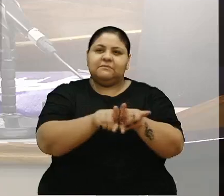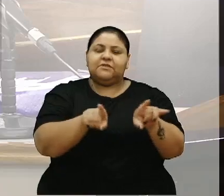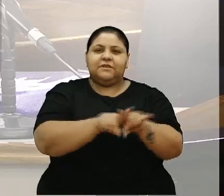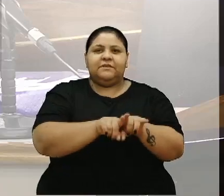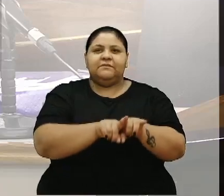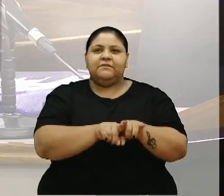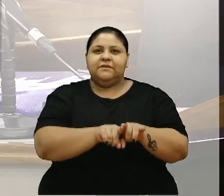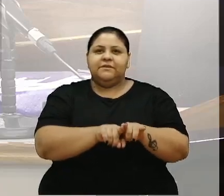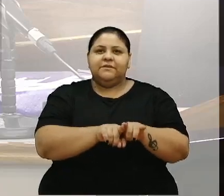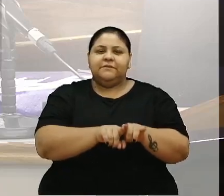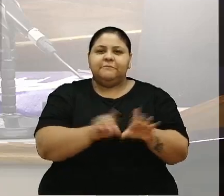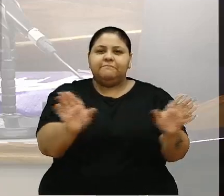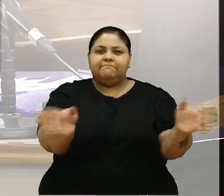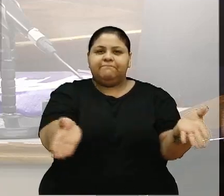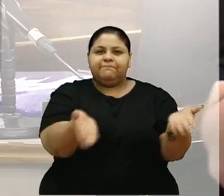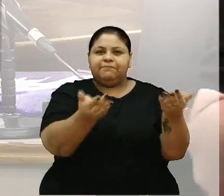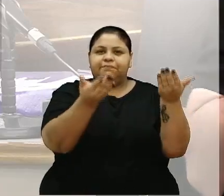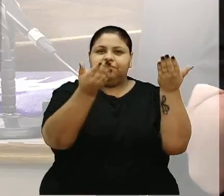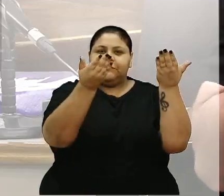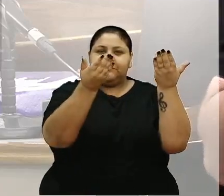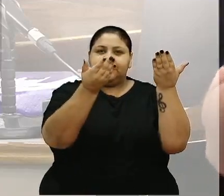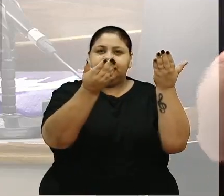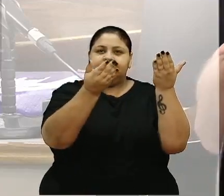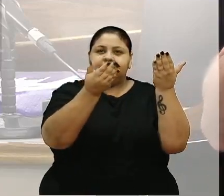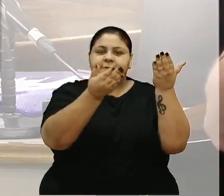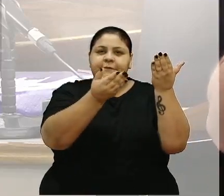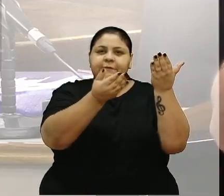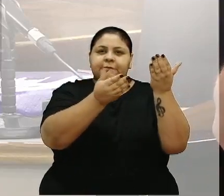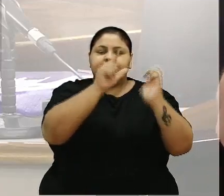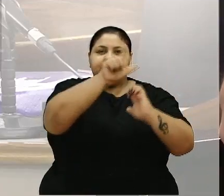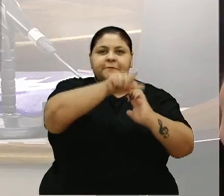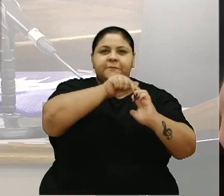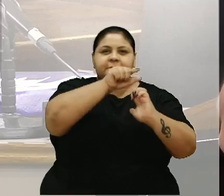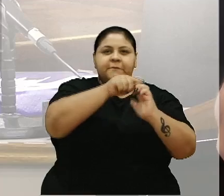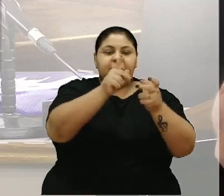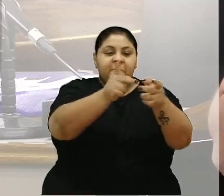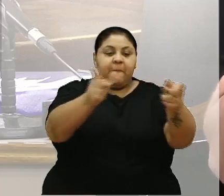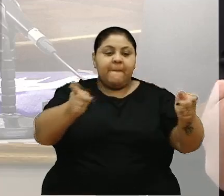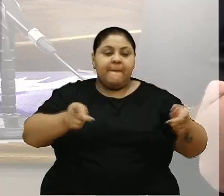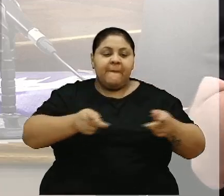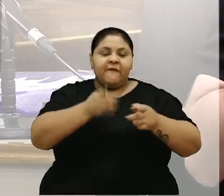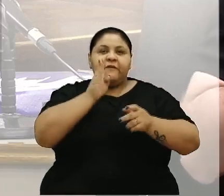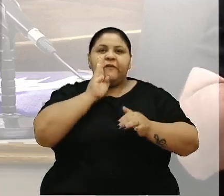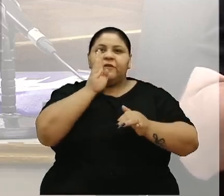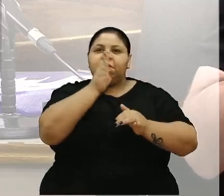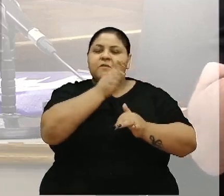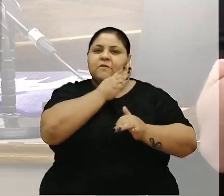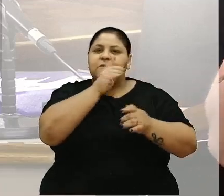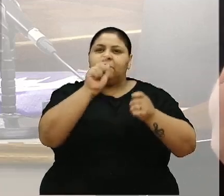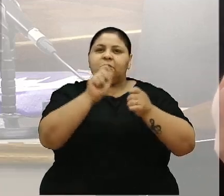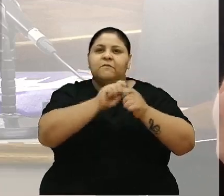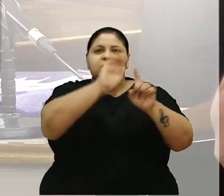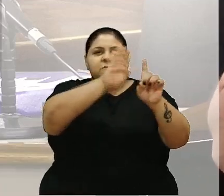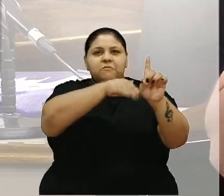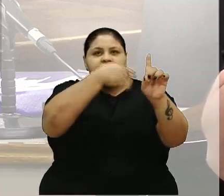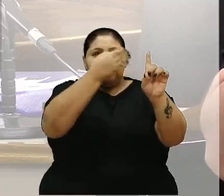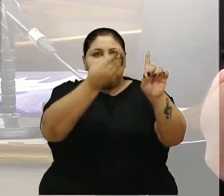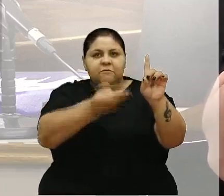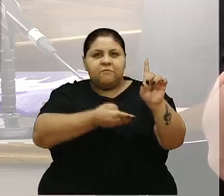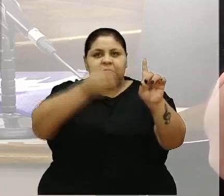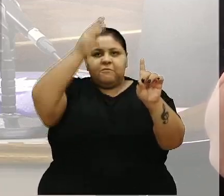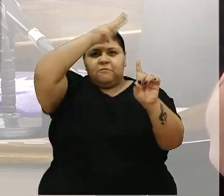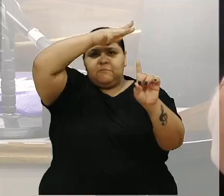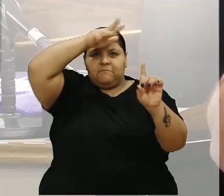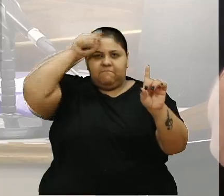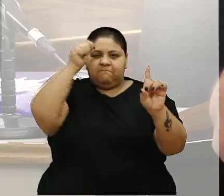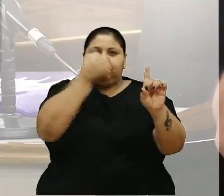Barra, enaltecer a empresa Pizza do Barra que fez essa belíssima homenagem ao nosso município de Caxias